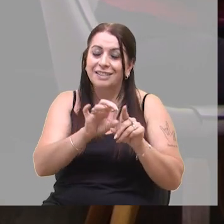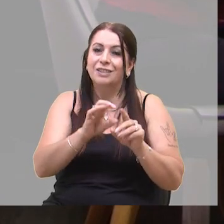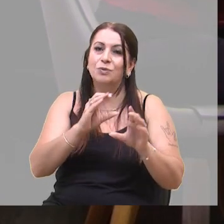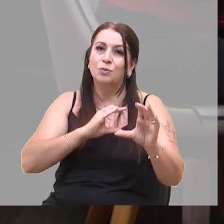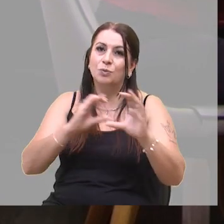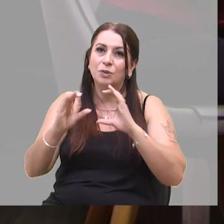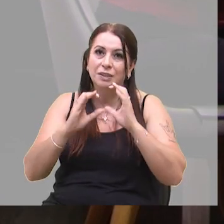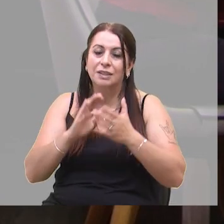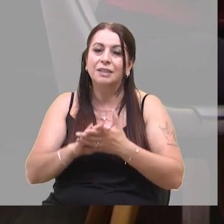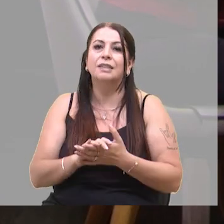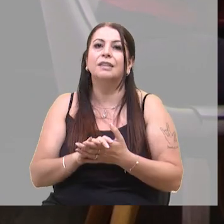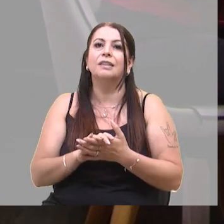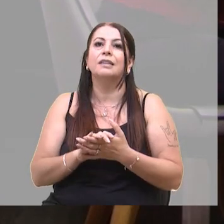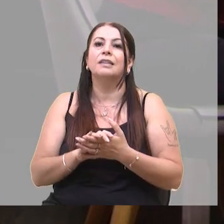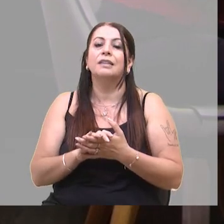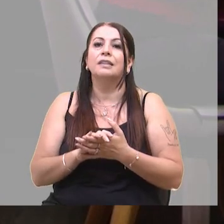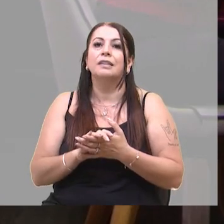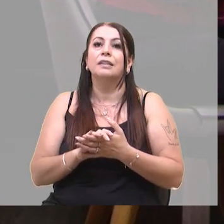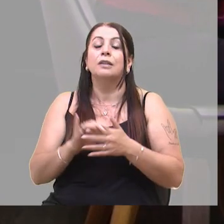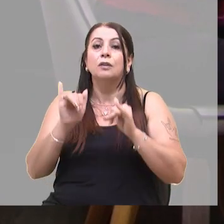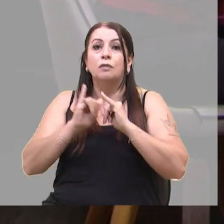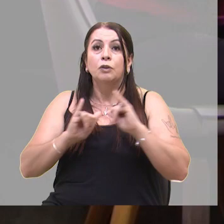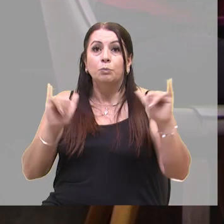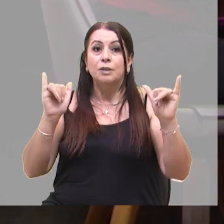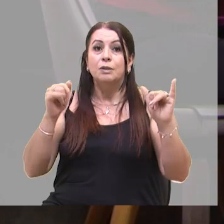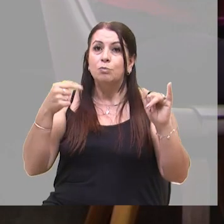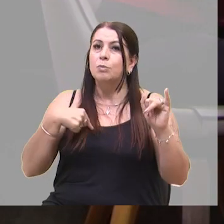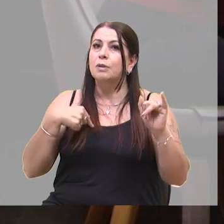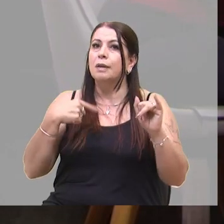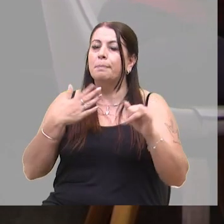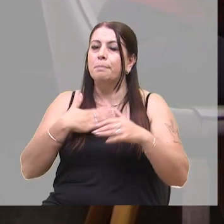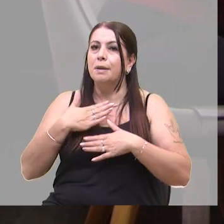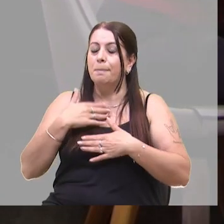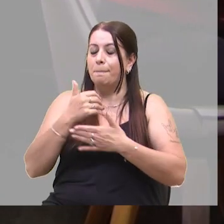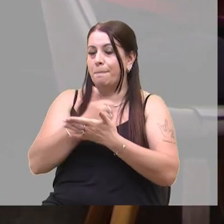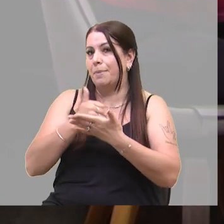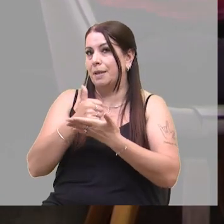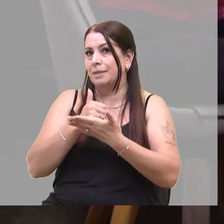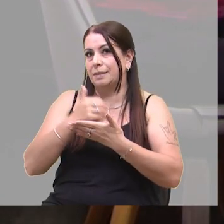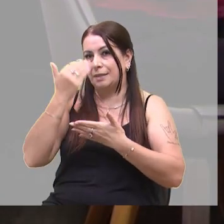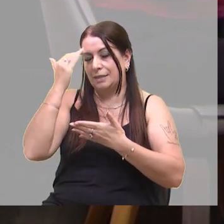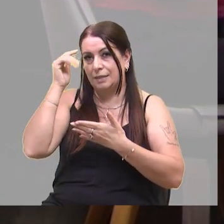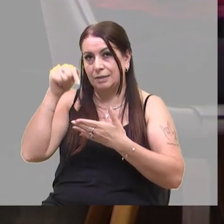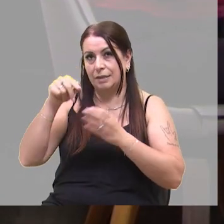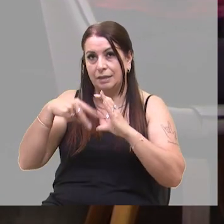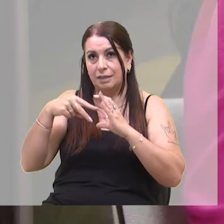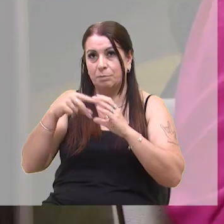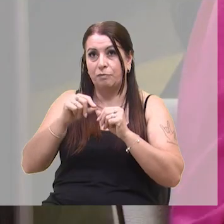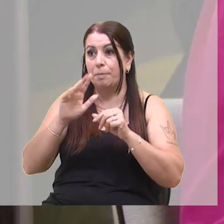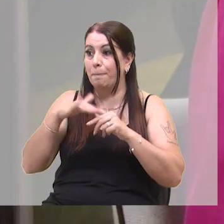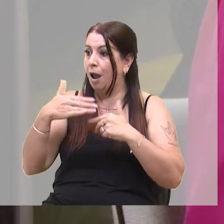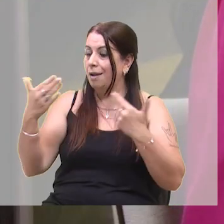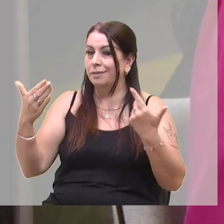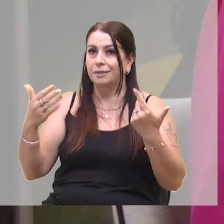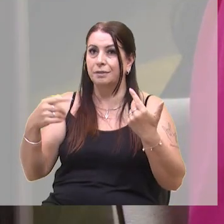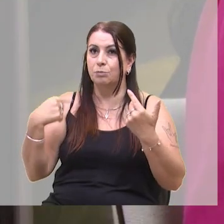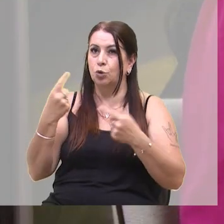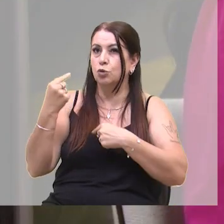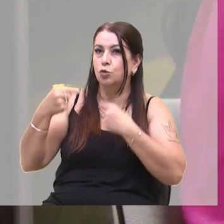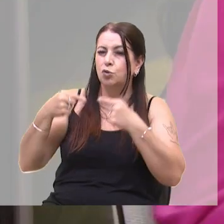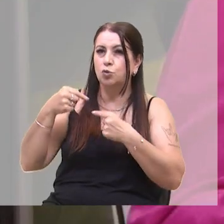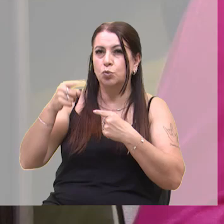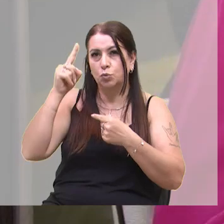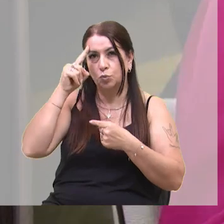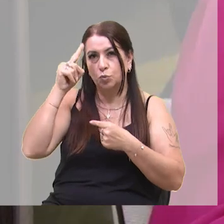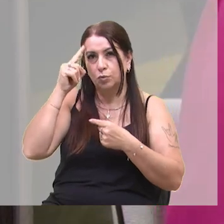De professora. É educação. Comunicação, né? Informação, eu acho que isso é muito a minha base e eu entendo que a Câmara